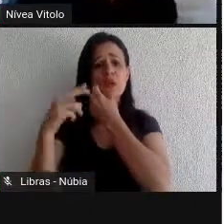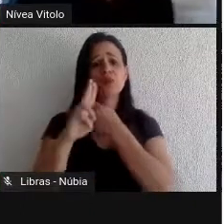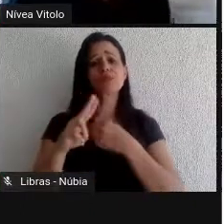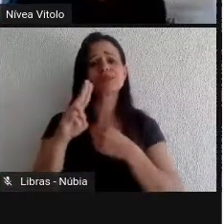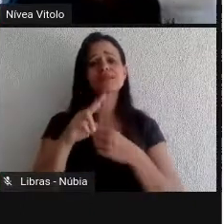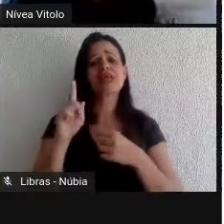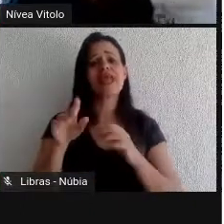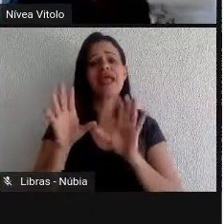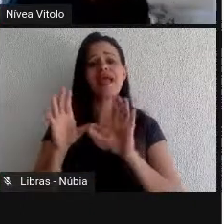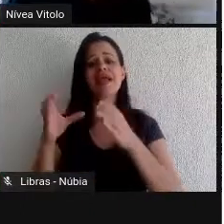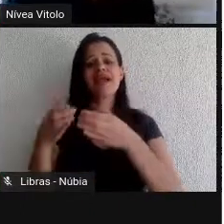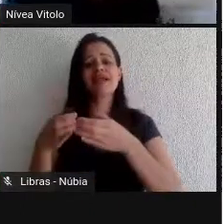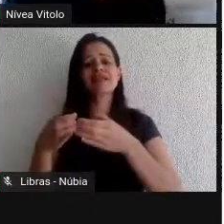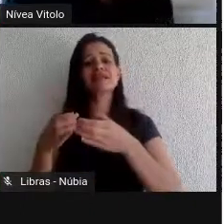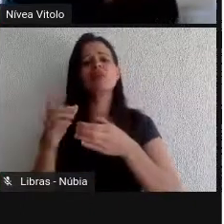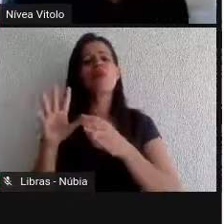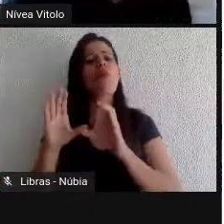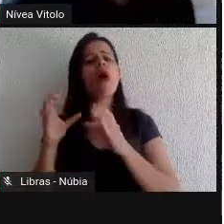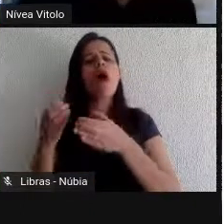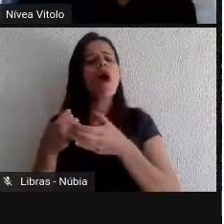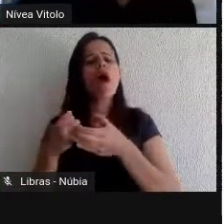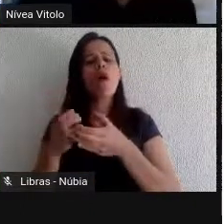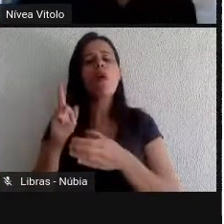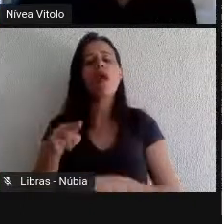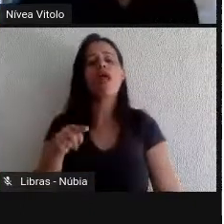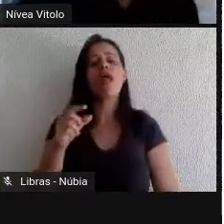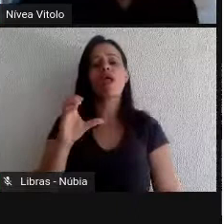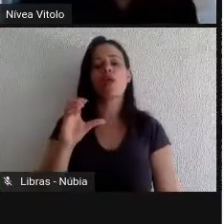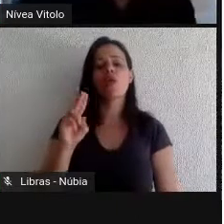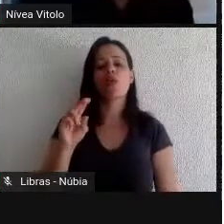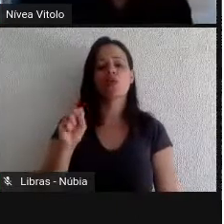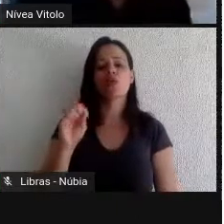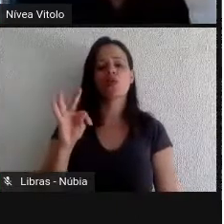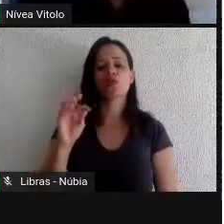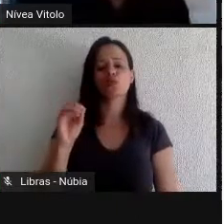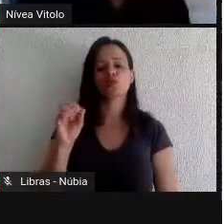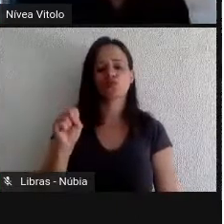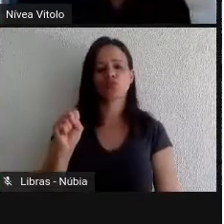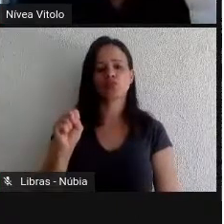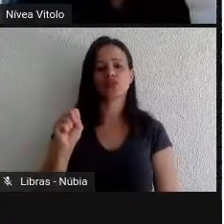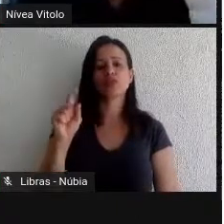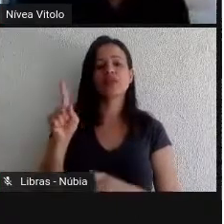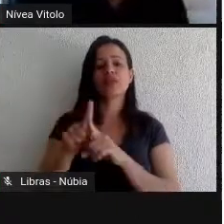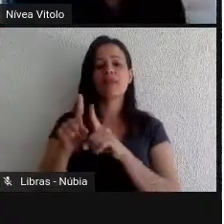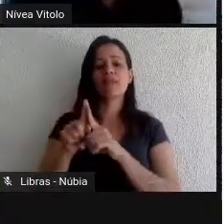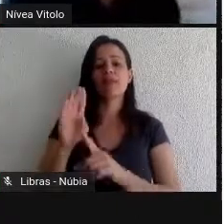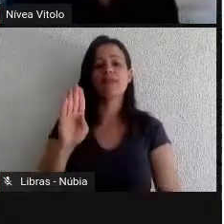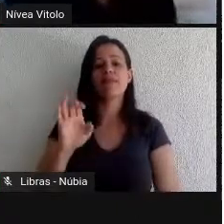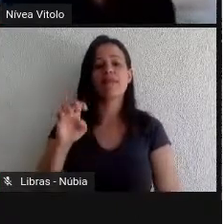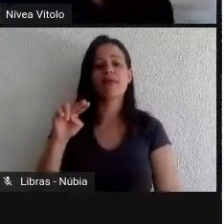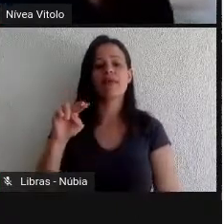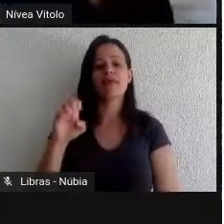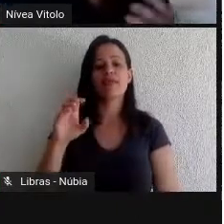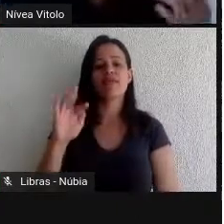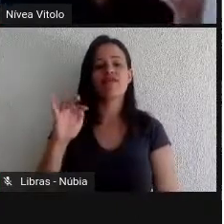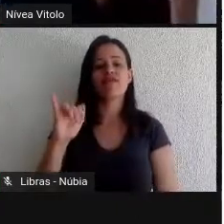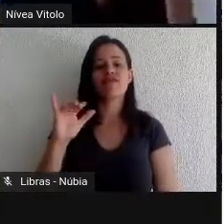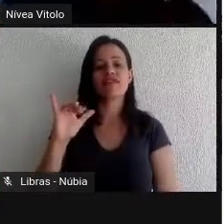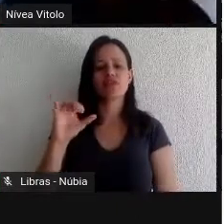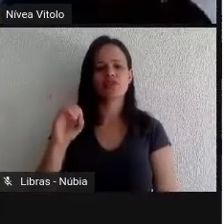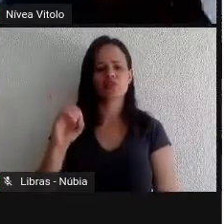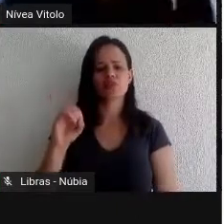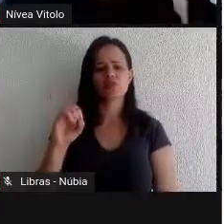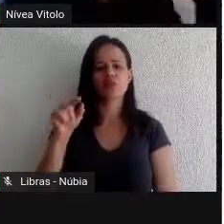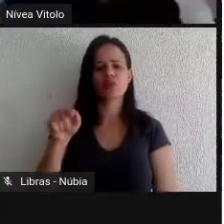e benefícios, como eu disse. Então, eu avaliei se a política se